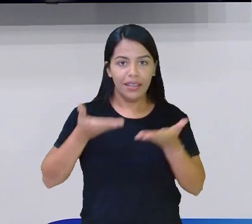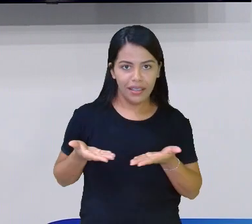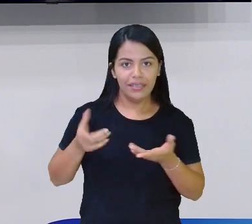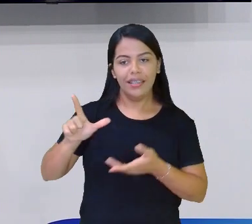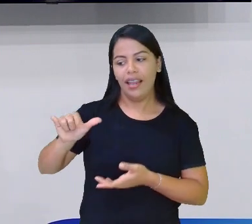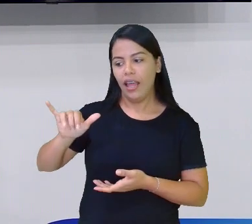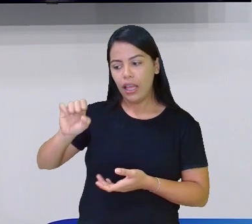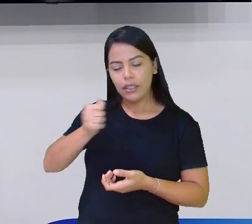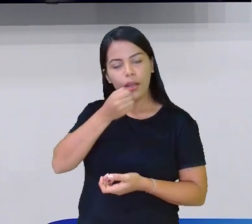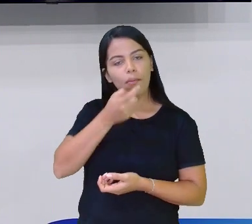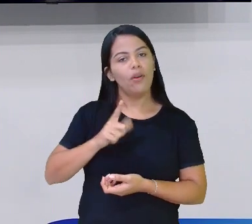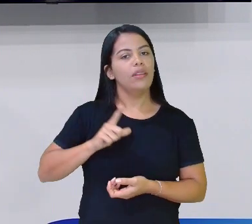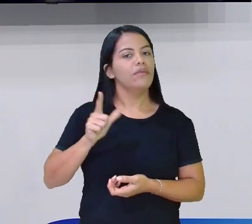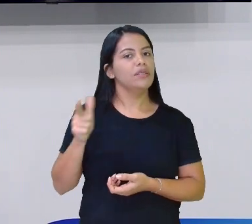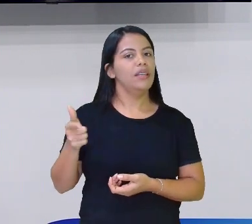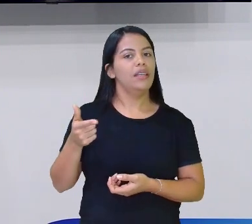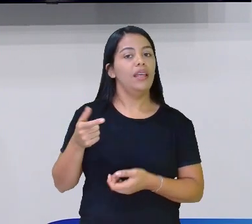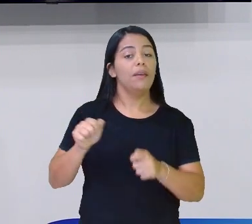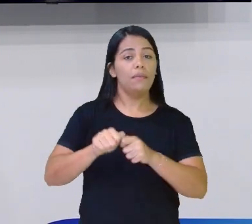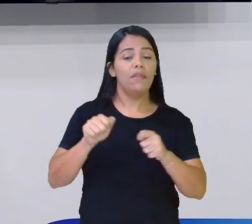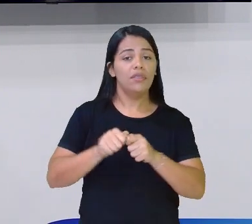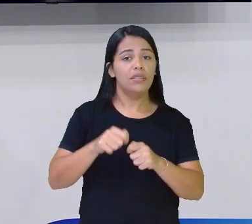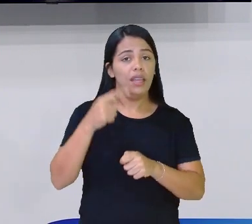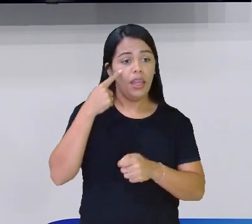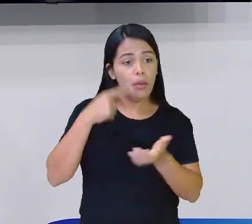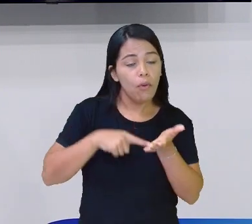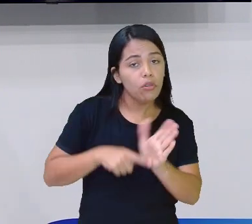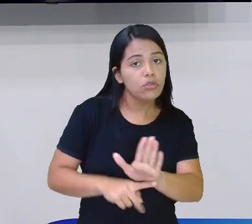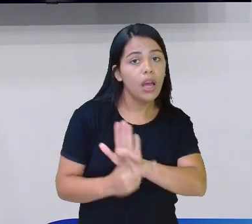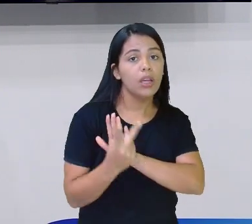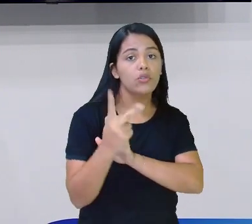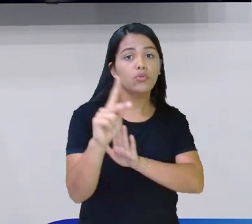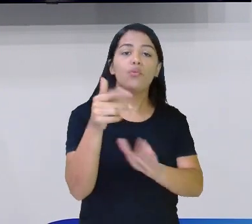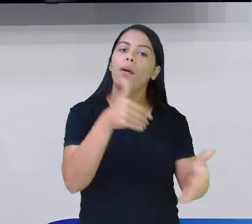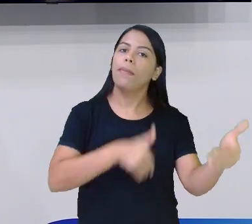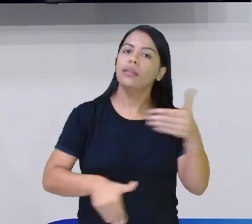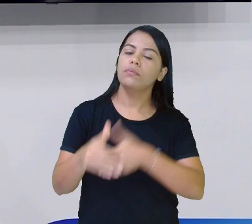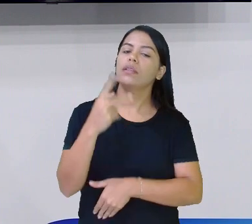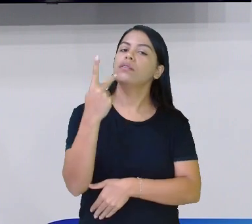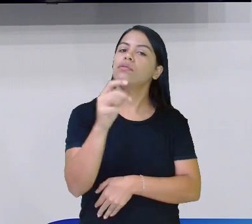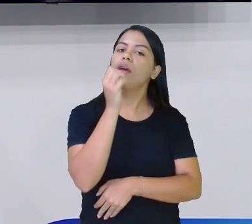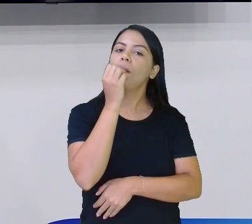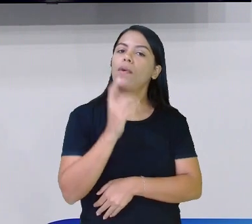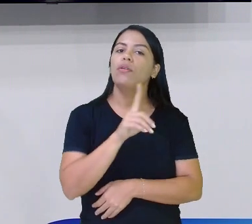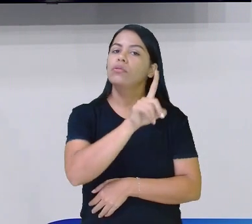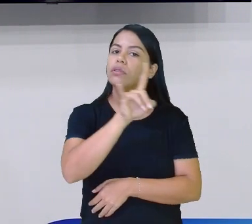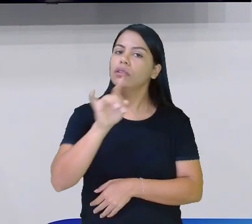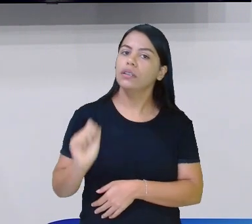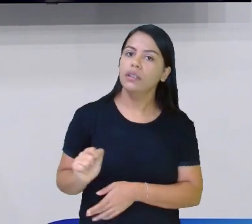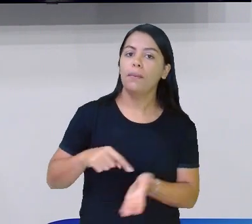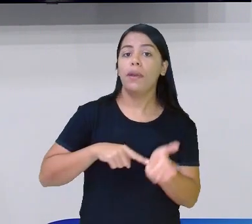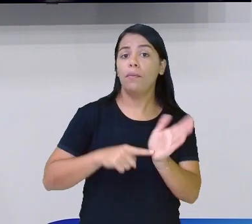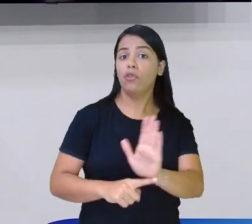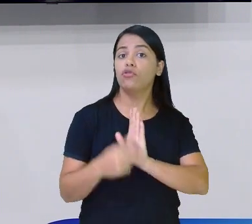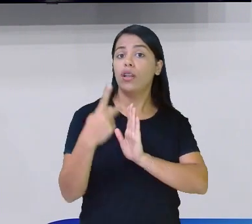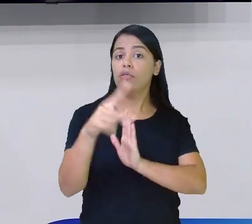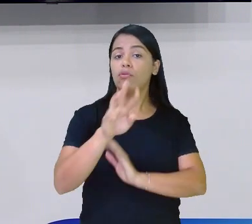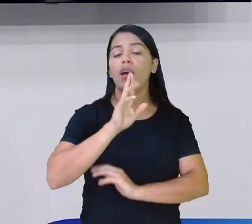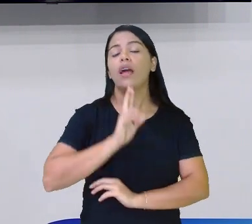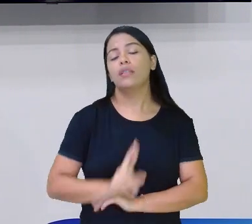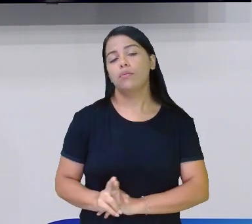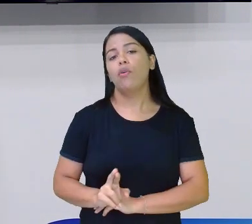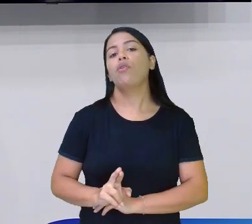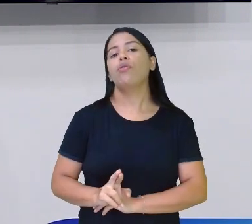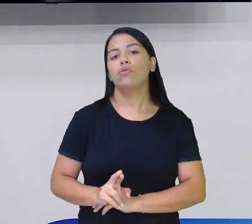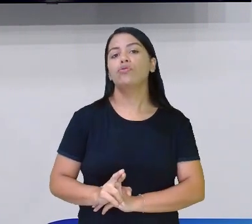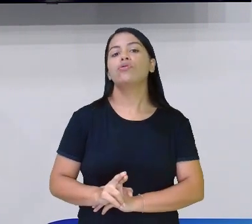aqui. E para trazer a tua participação, o teu bom dia, a tua pergunta, a tua resposta, a